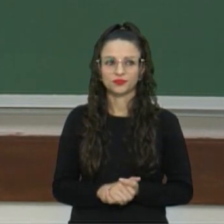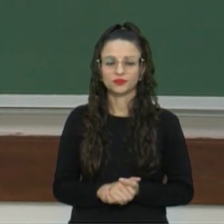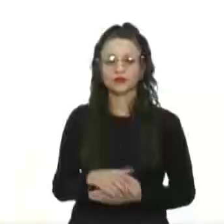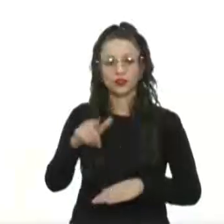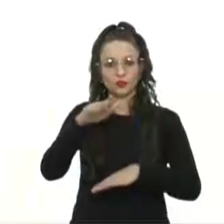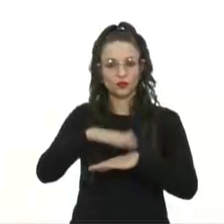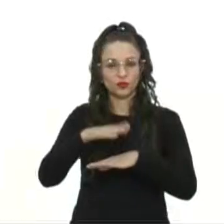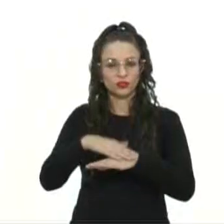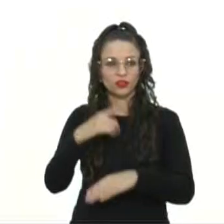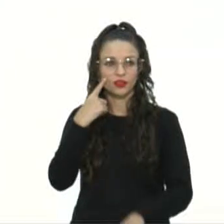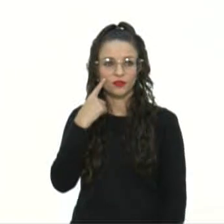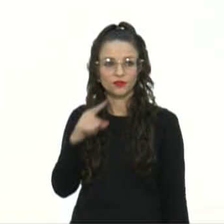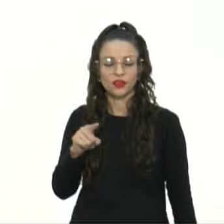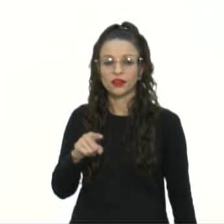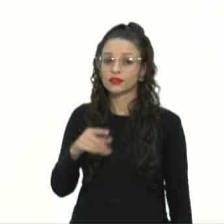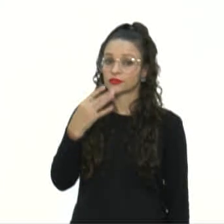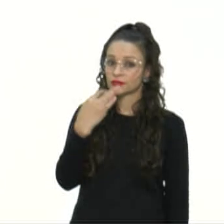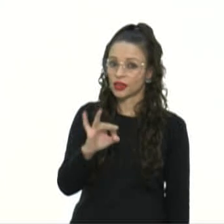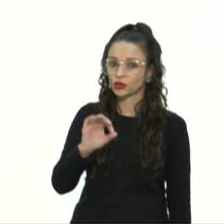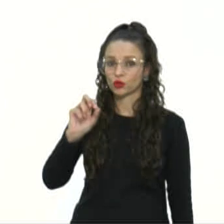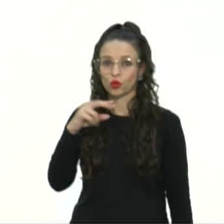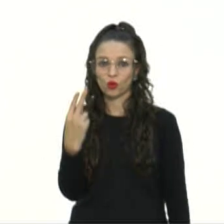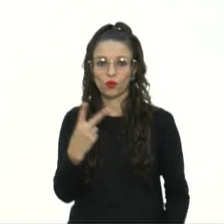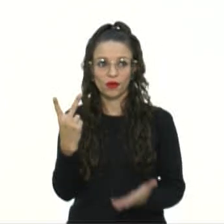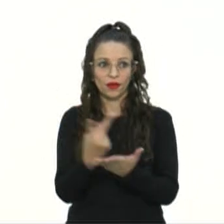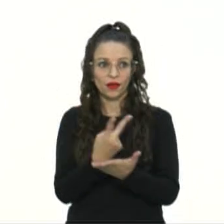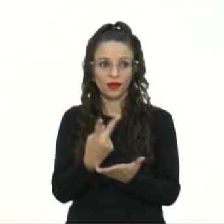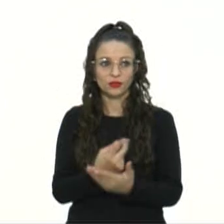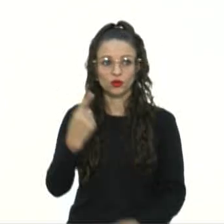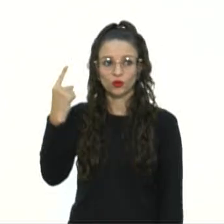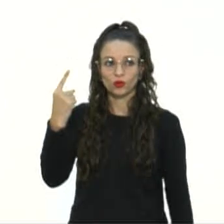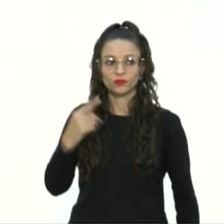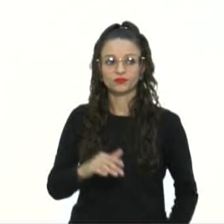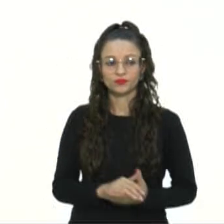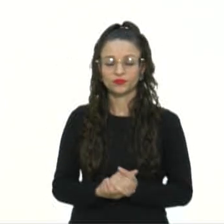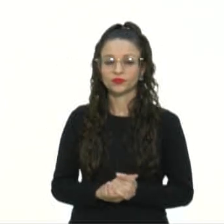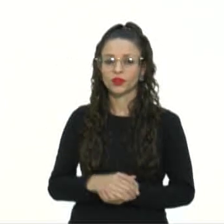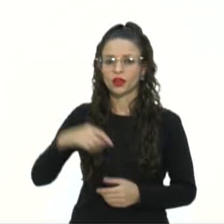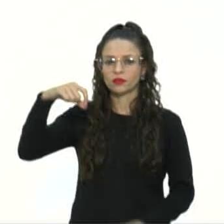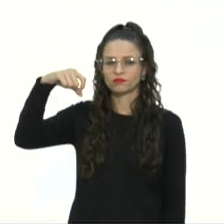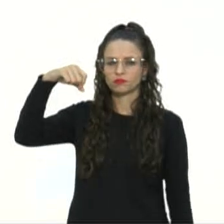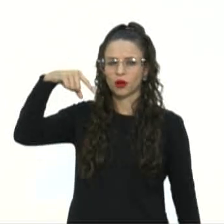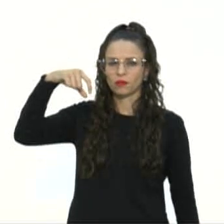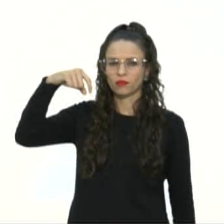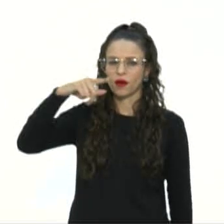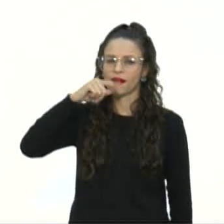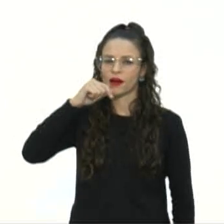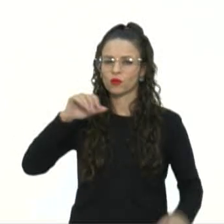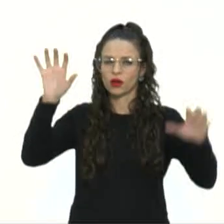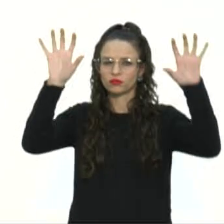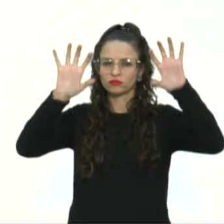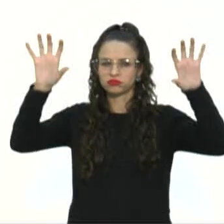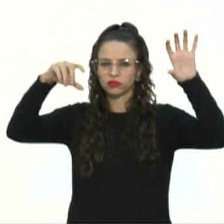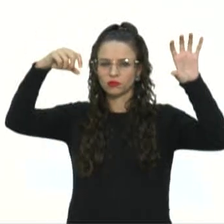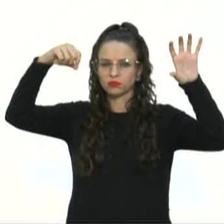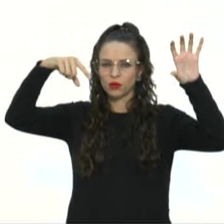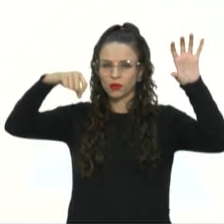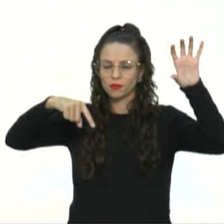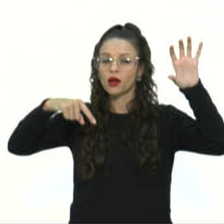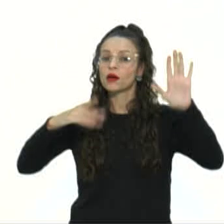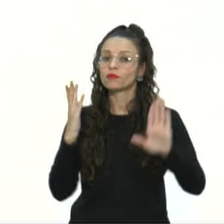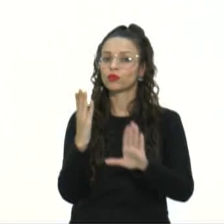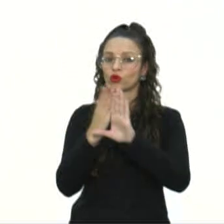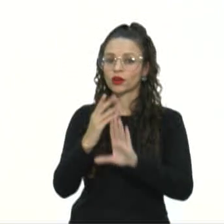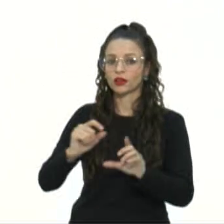Julgue cada item como correto ou errado. Número 1. A formação de gotas de água de uma nuvem ocorre com aumento de